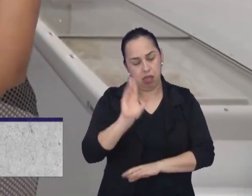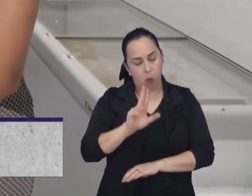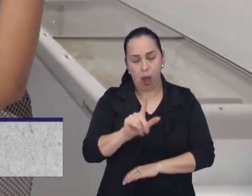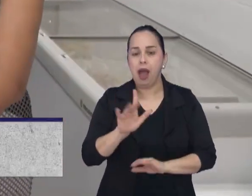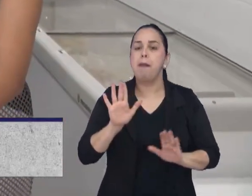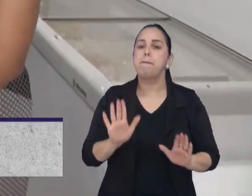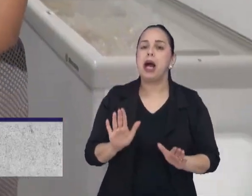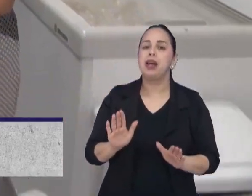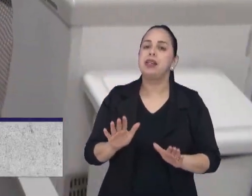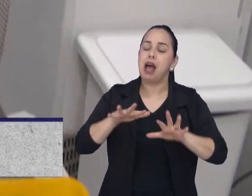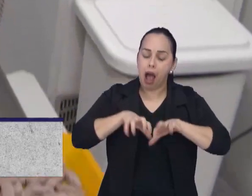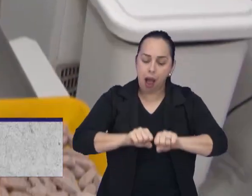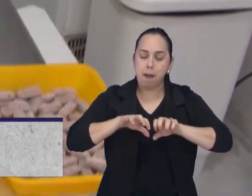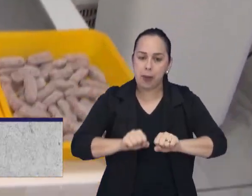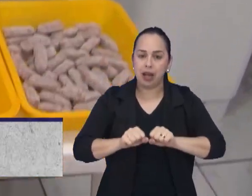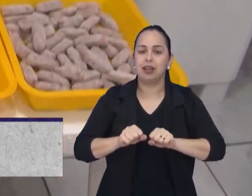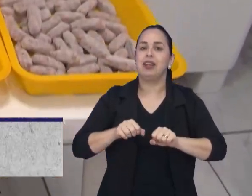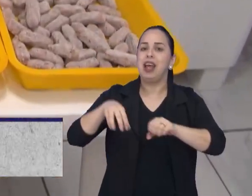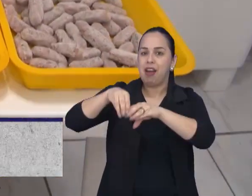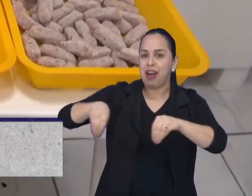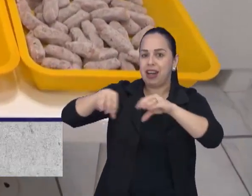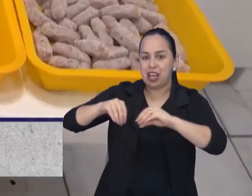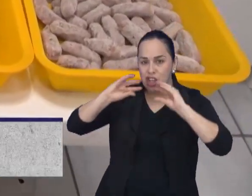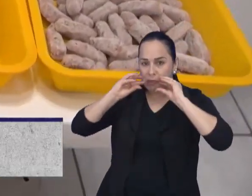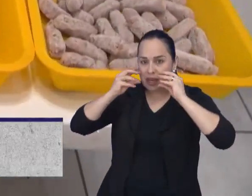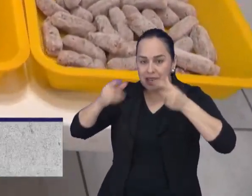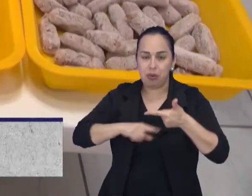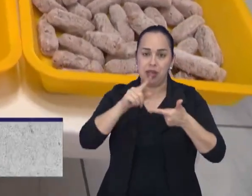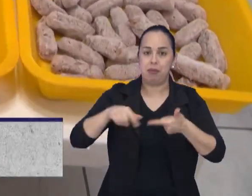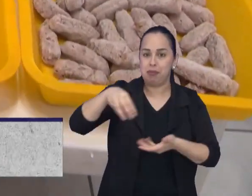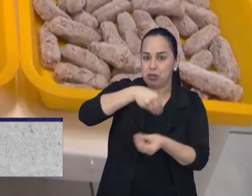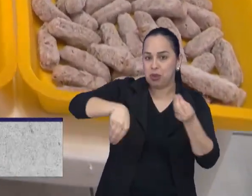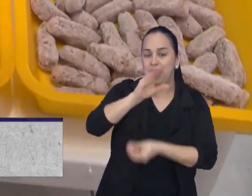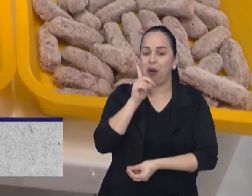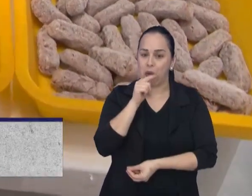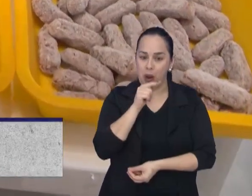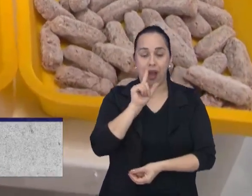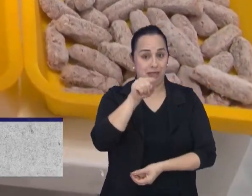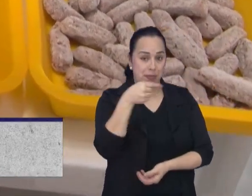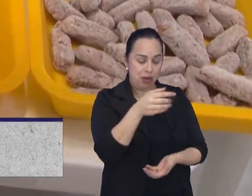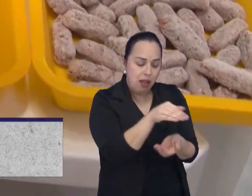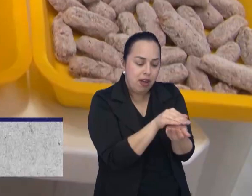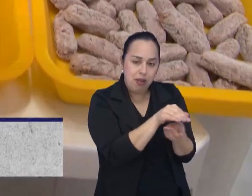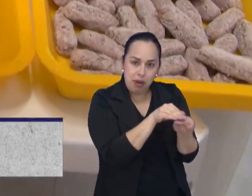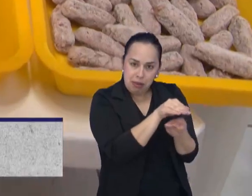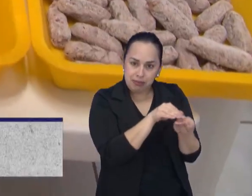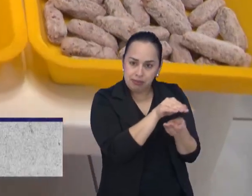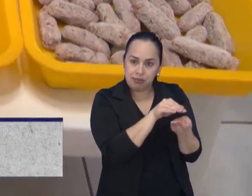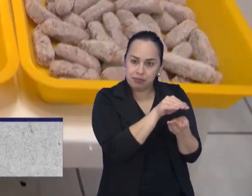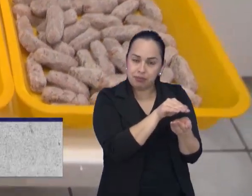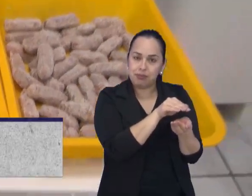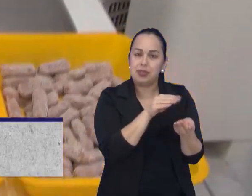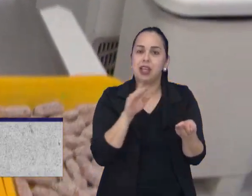mas a massa é praticamente farinha de milho e água, essa é a base, né? Aí a gente faz as bolinhas. Exatamente. E